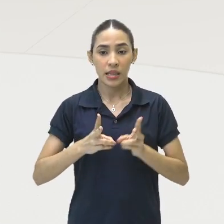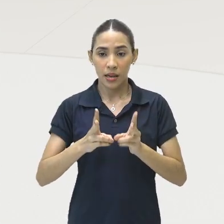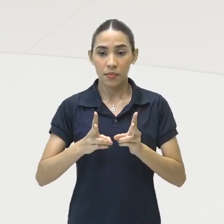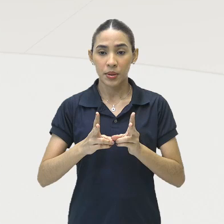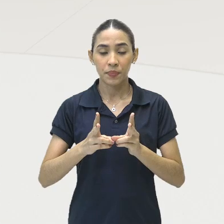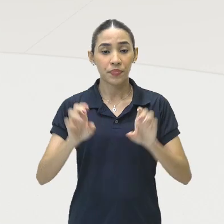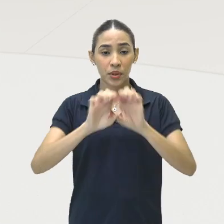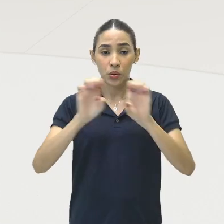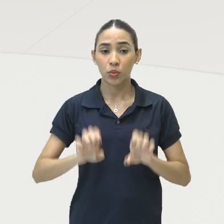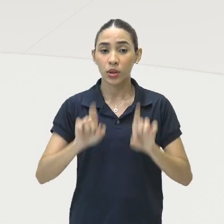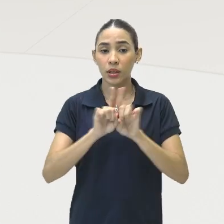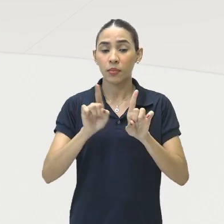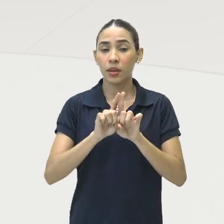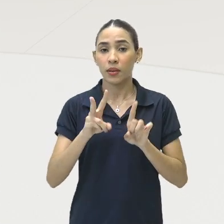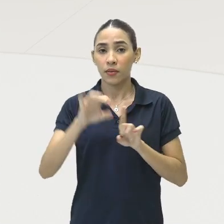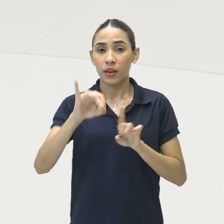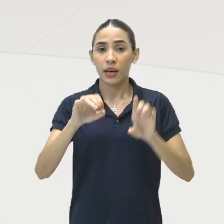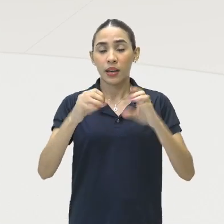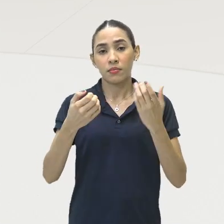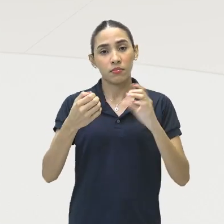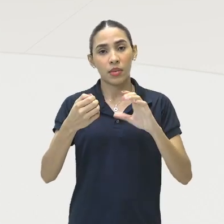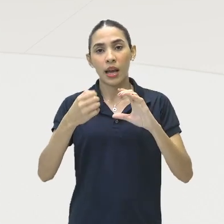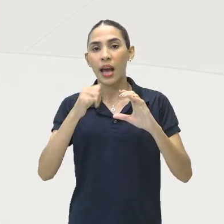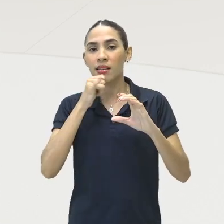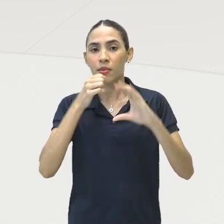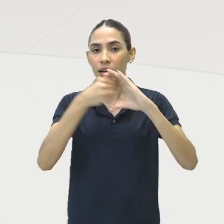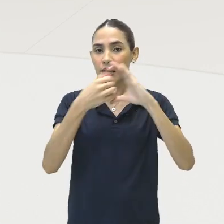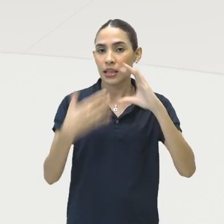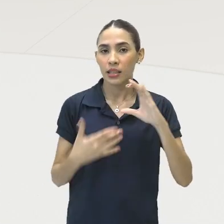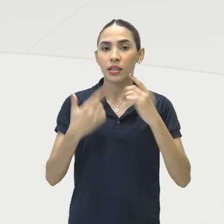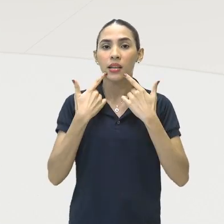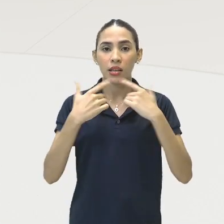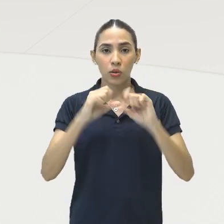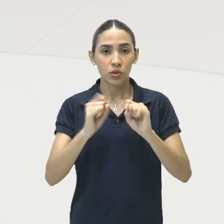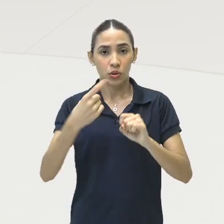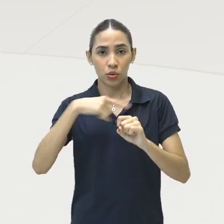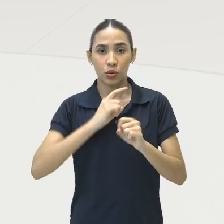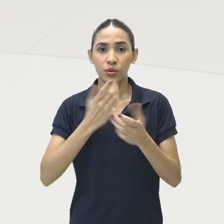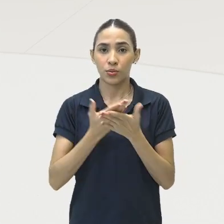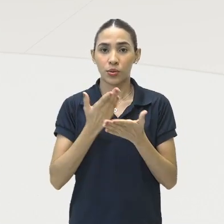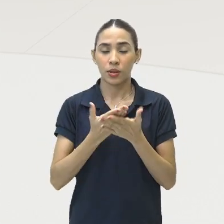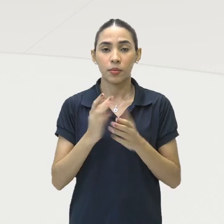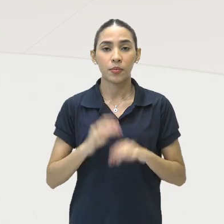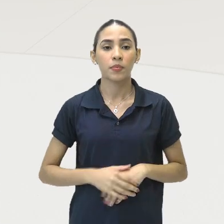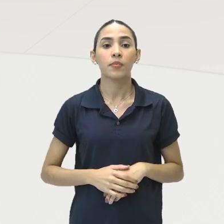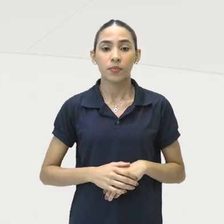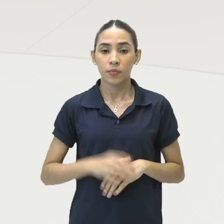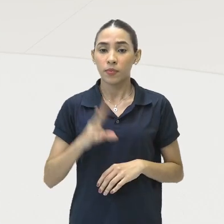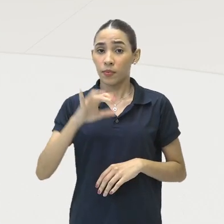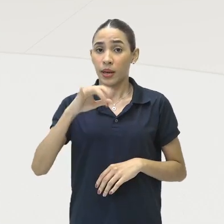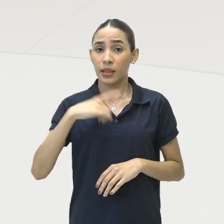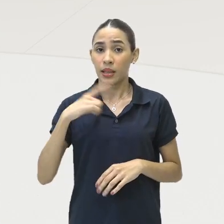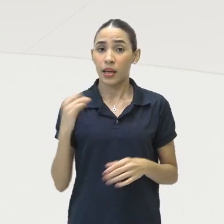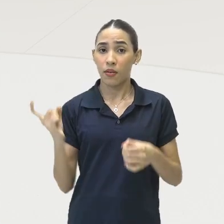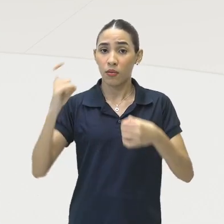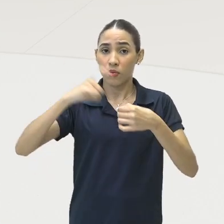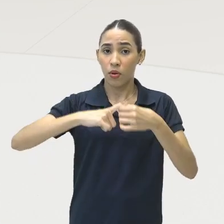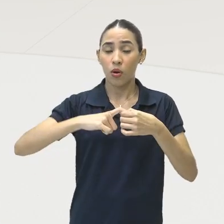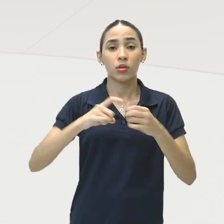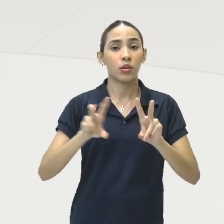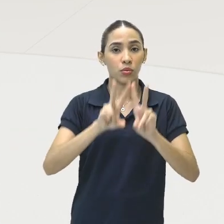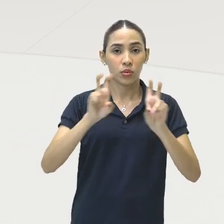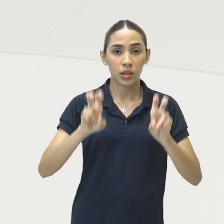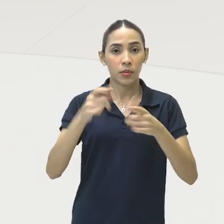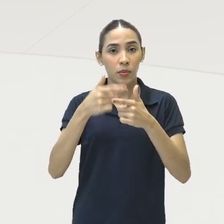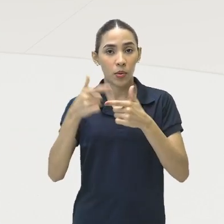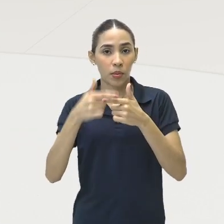essa estrutura vai lá dos elementos linguísticos que nós vimos, né, ainda há pouco. Então, eu vou ter a retomada do meu tema e do meu problema